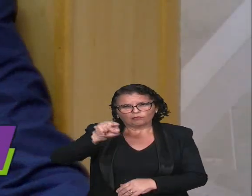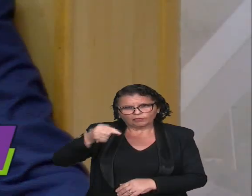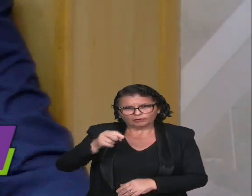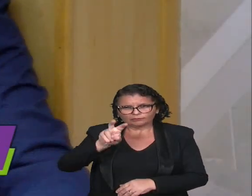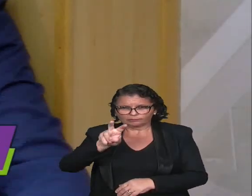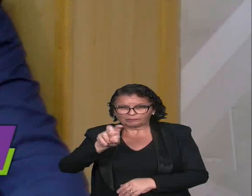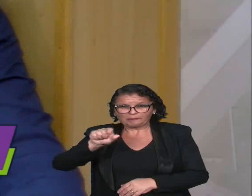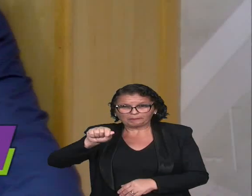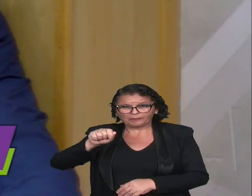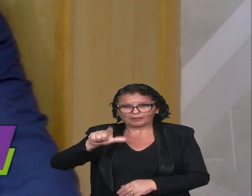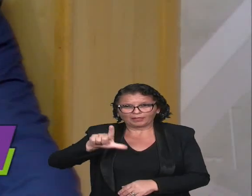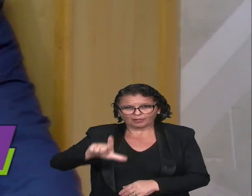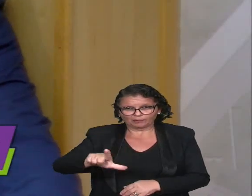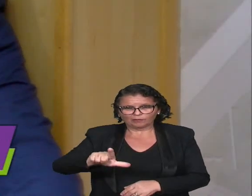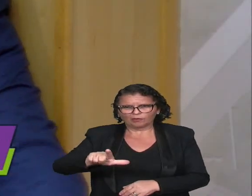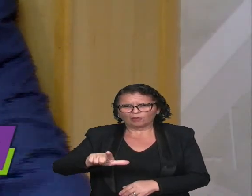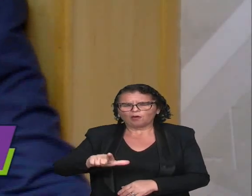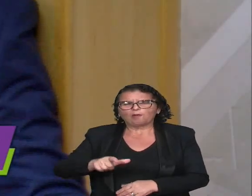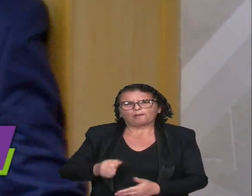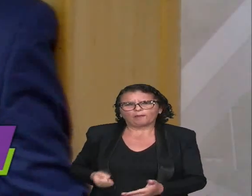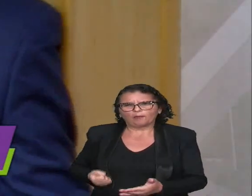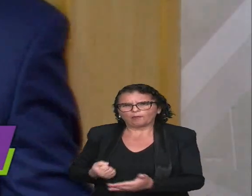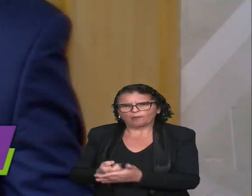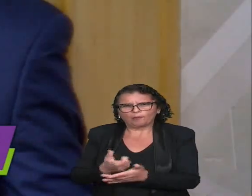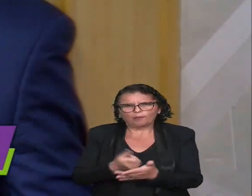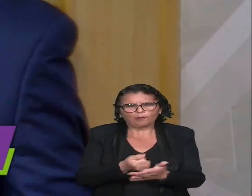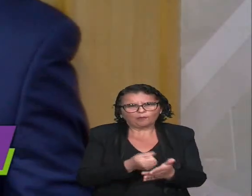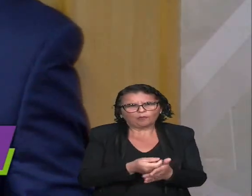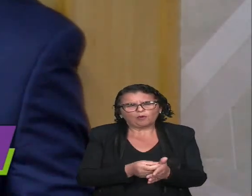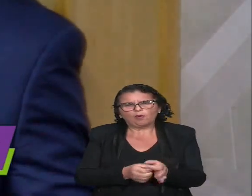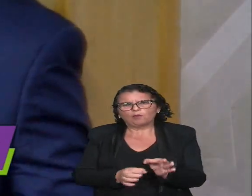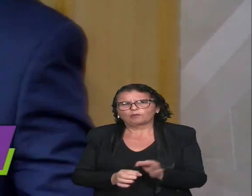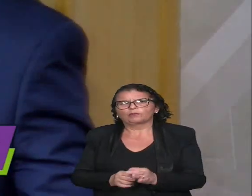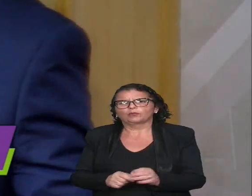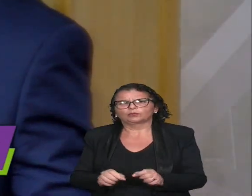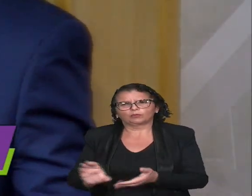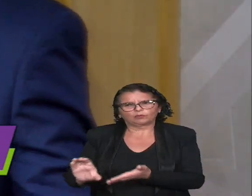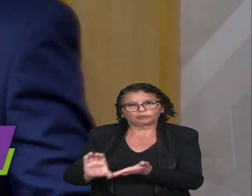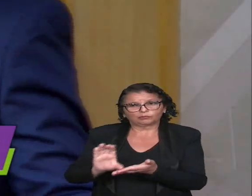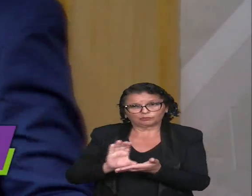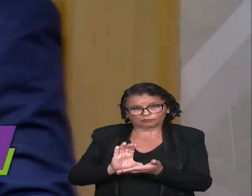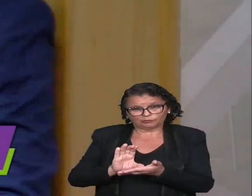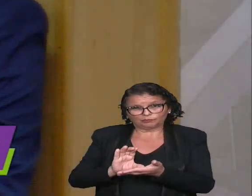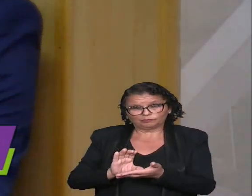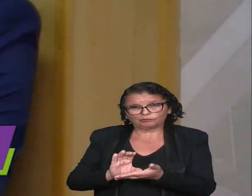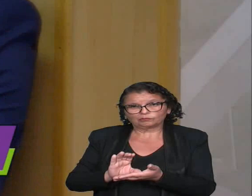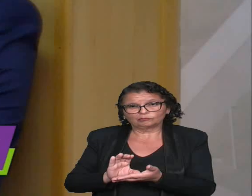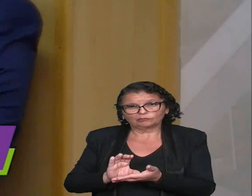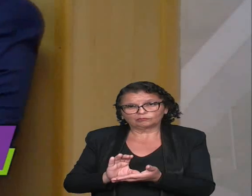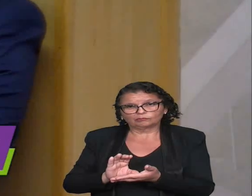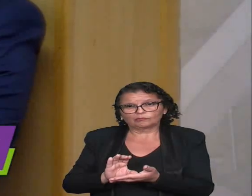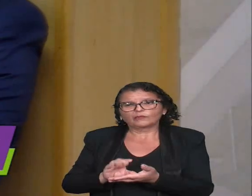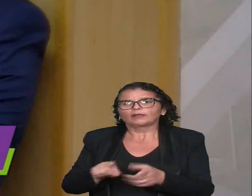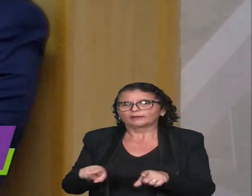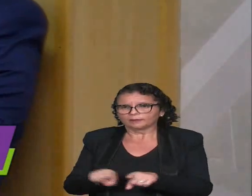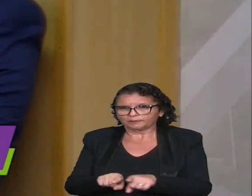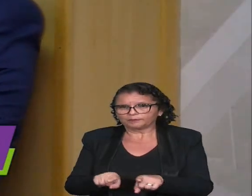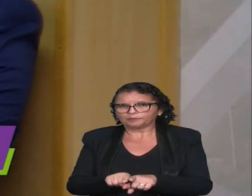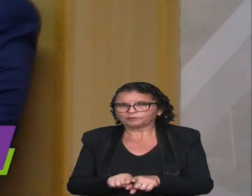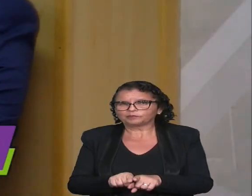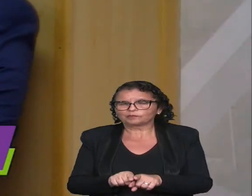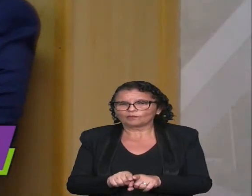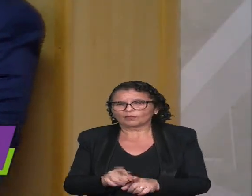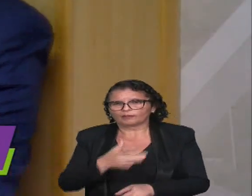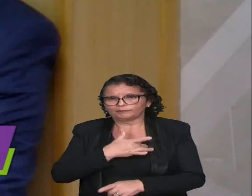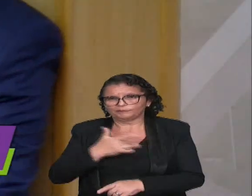de de reais para custeio que a gente indicou para esse ano vereadora pastora Cristiana selegato também para